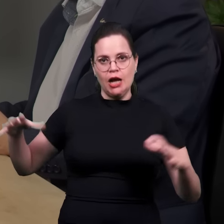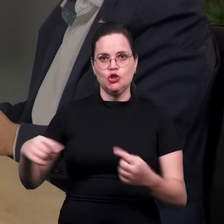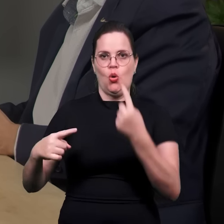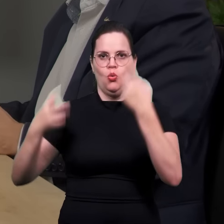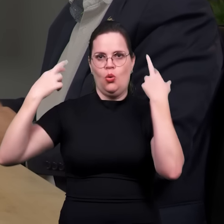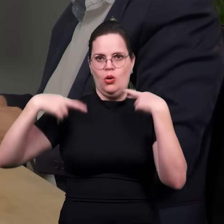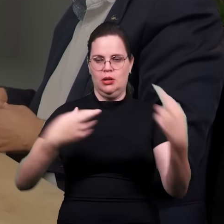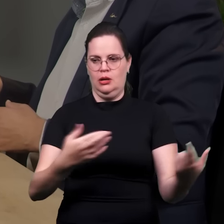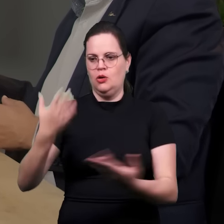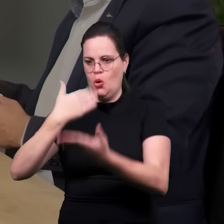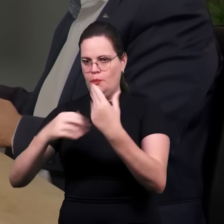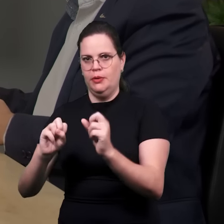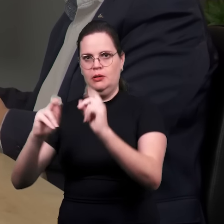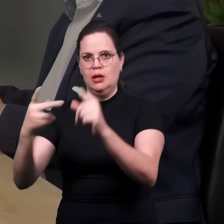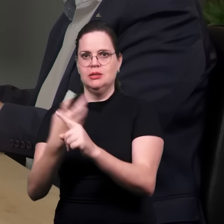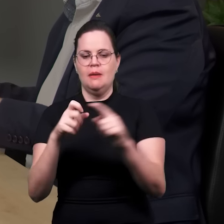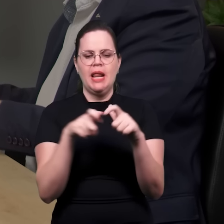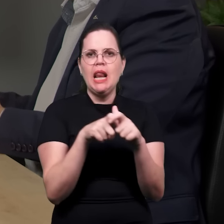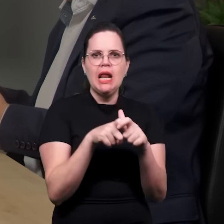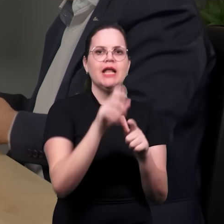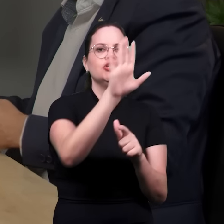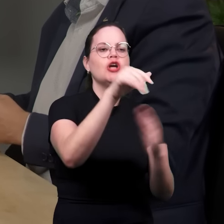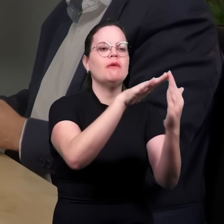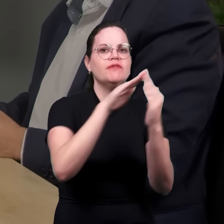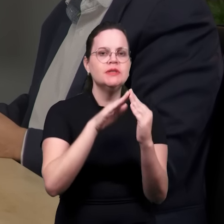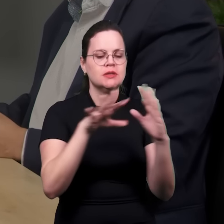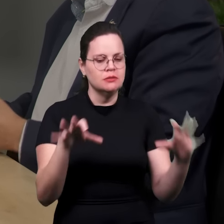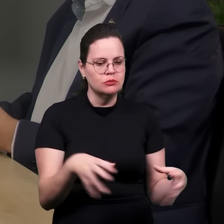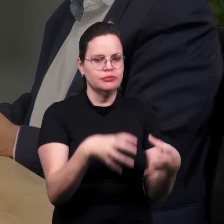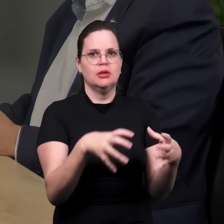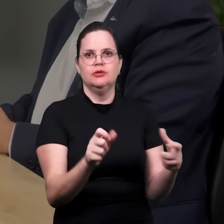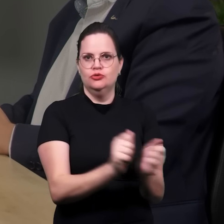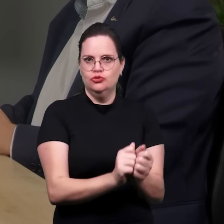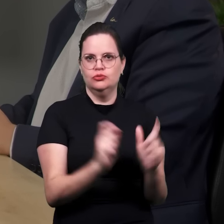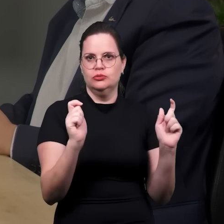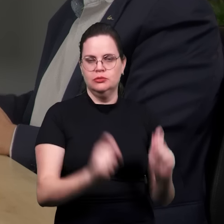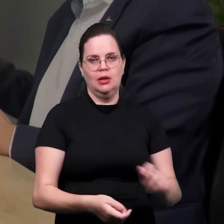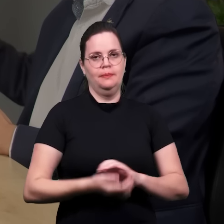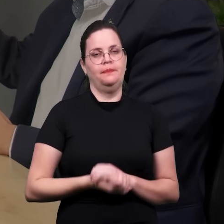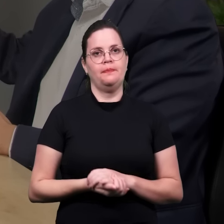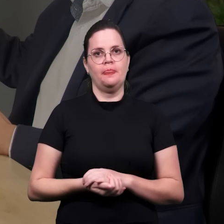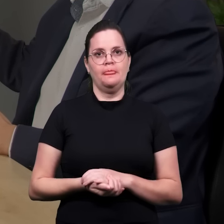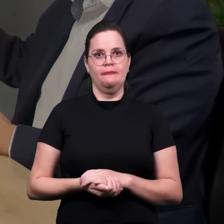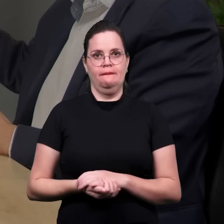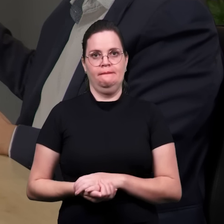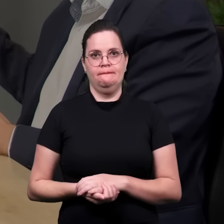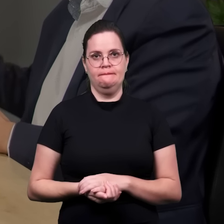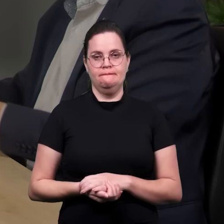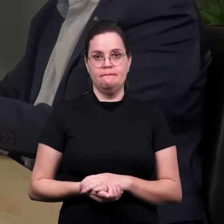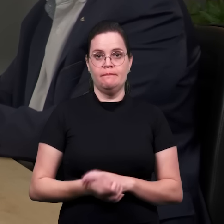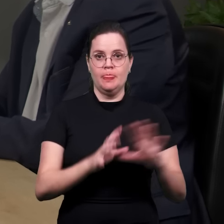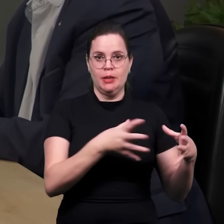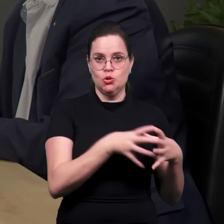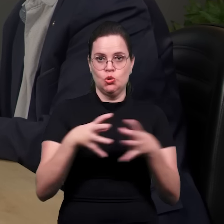seu tamanho de família, com as reuniões que eles iam ter, conforme o Senhor orientou, e esse